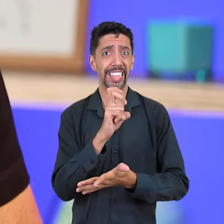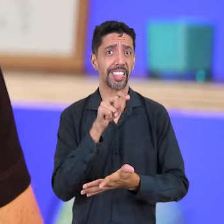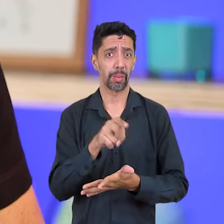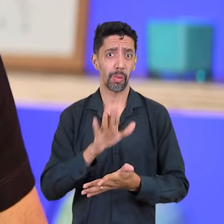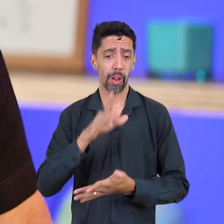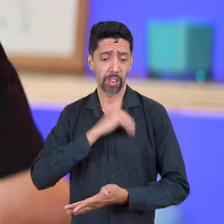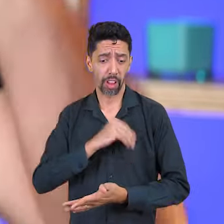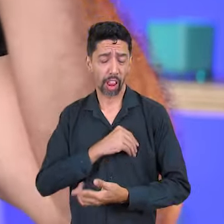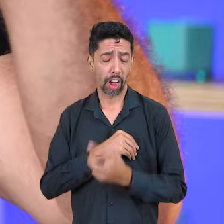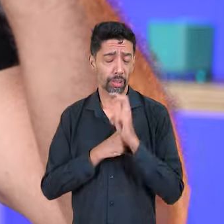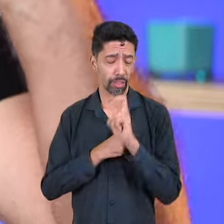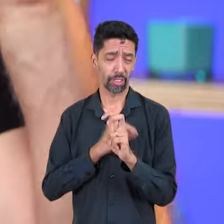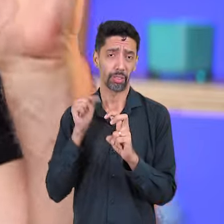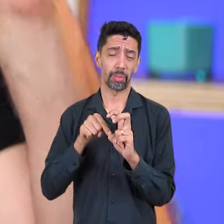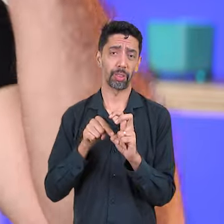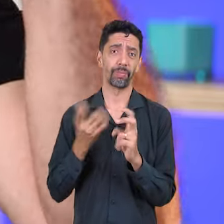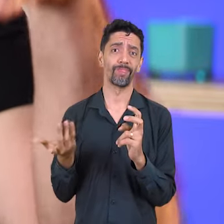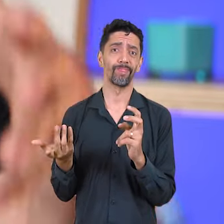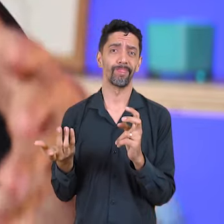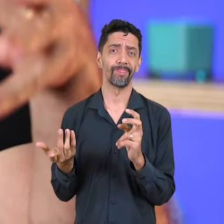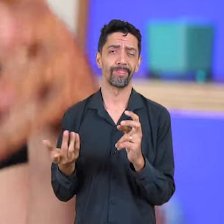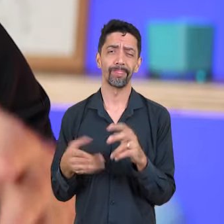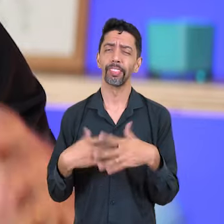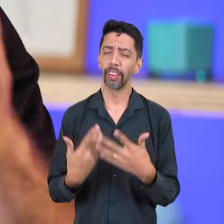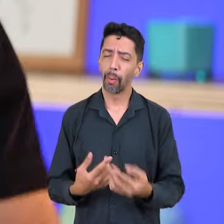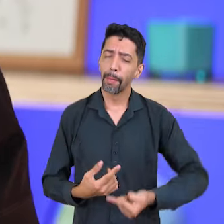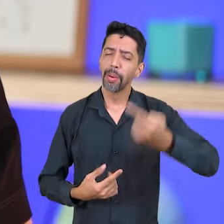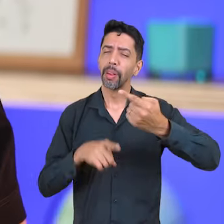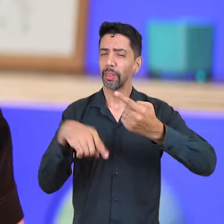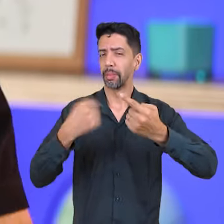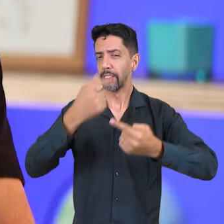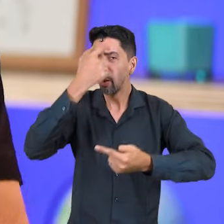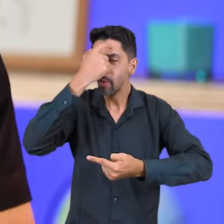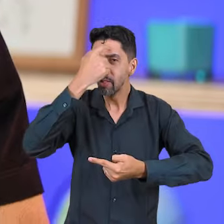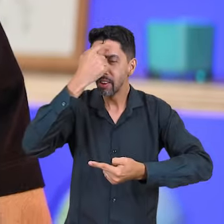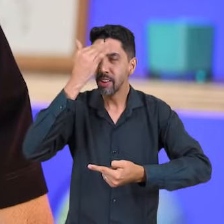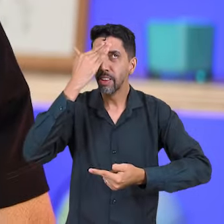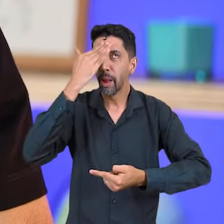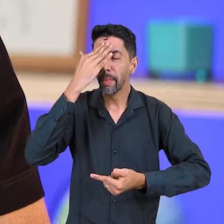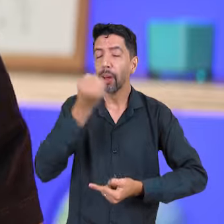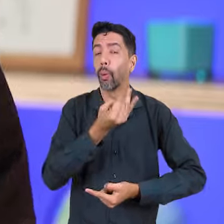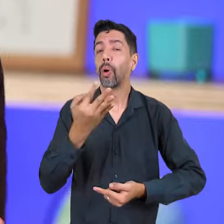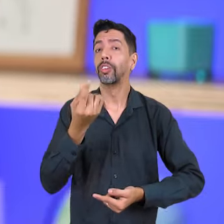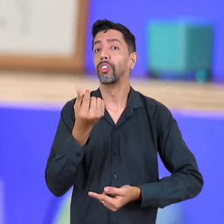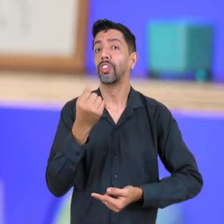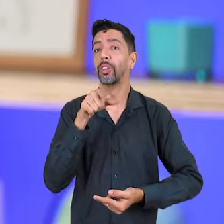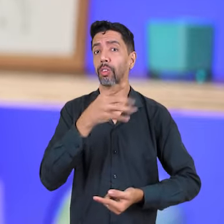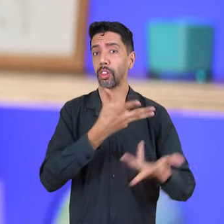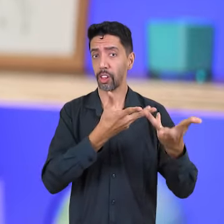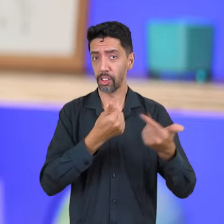saber exatamente o quanto você ganha, o quanto você gasta e quanto você pode comprometer do seu orçamento financeiro